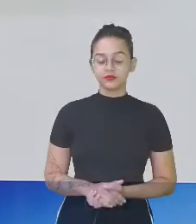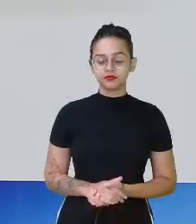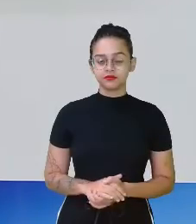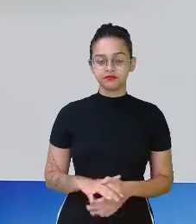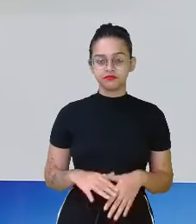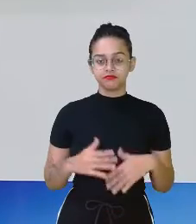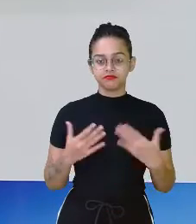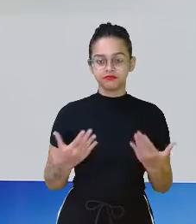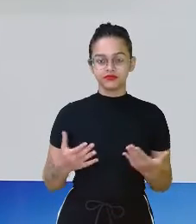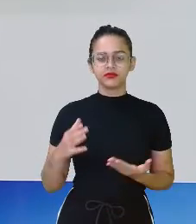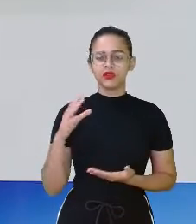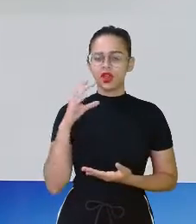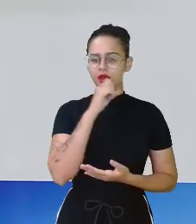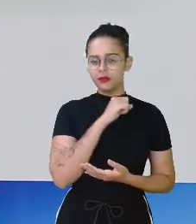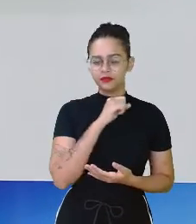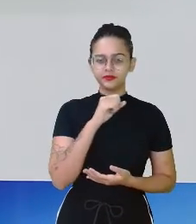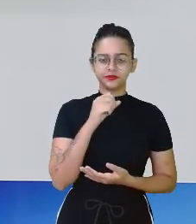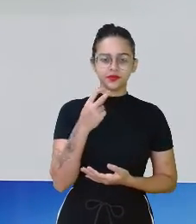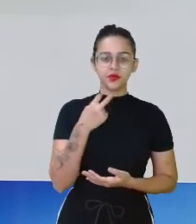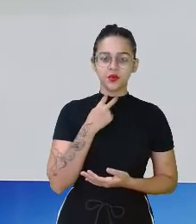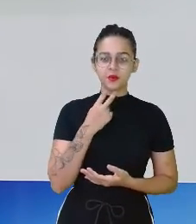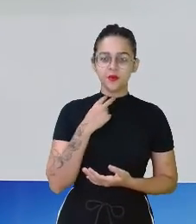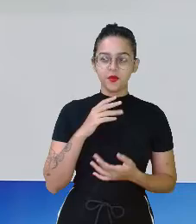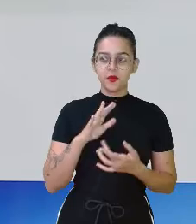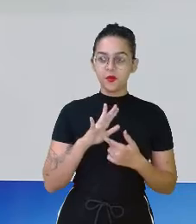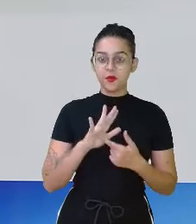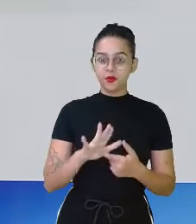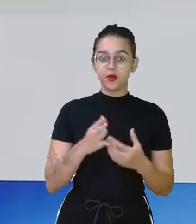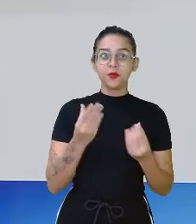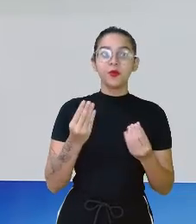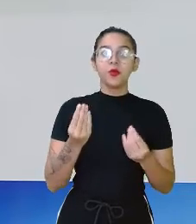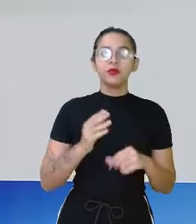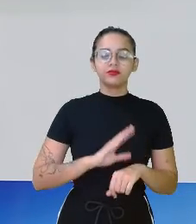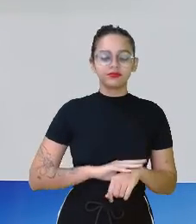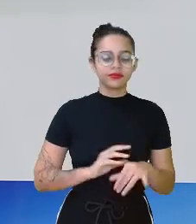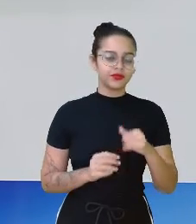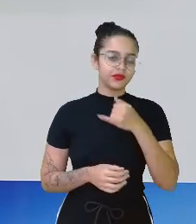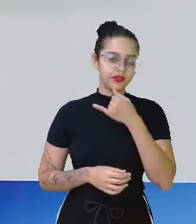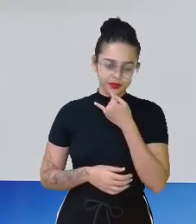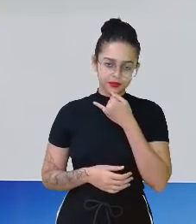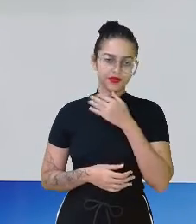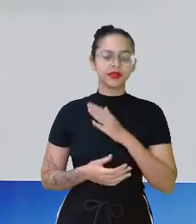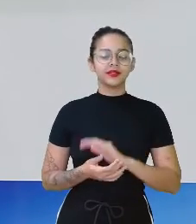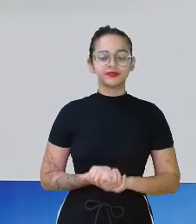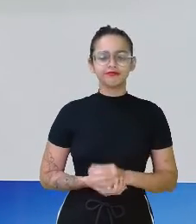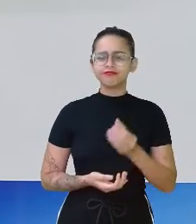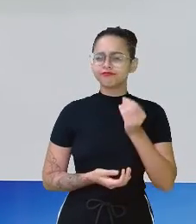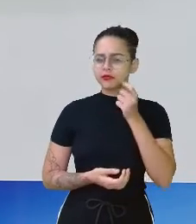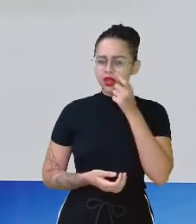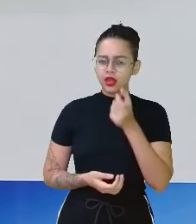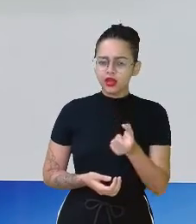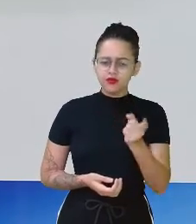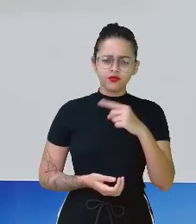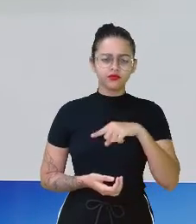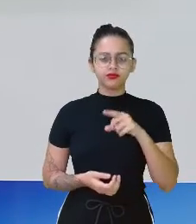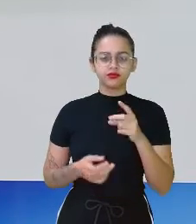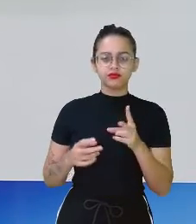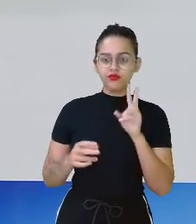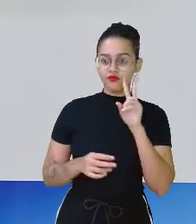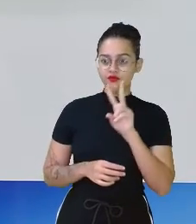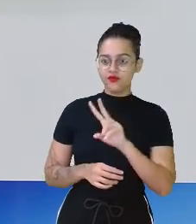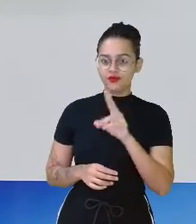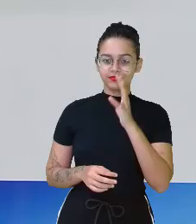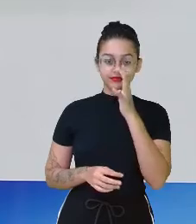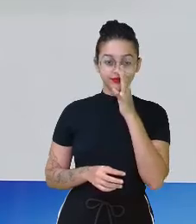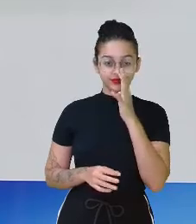Bom, foi rapidinho, né? A gente não pode mostrar muito tempo, infelizmente. Muito interessante. Aí vocês viram, né,